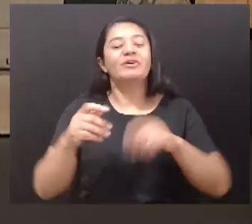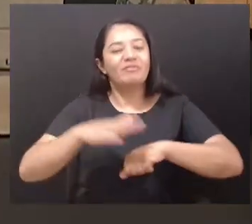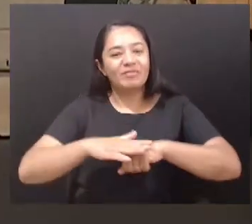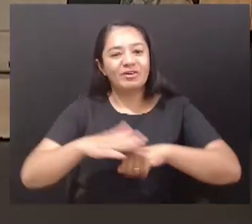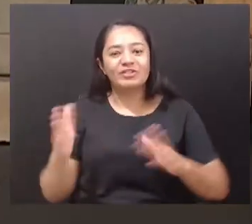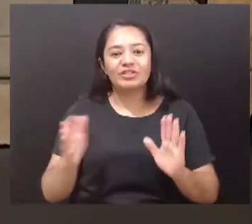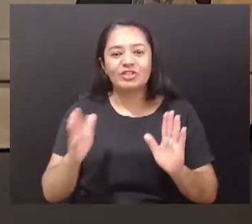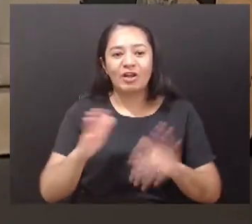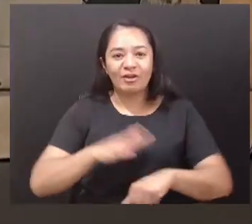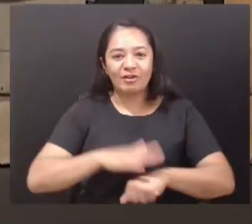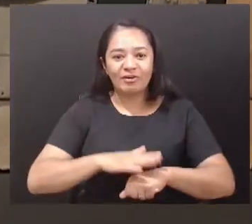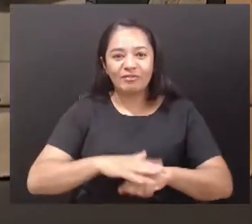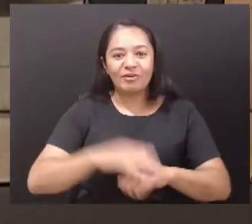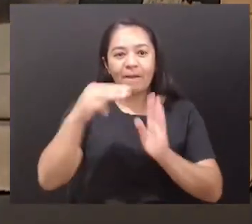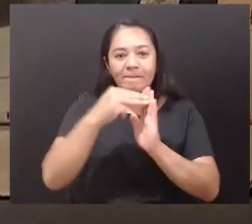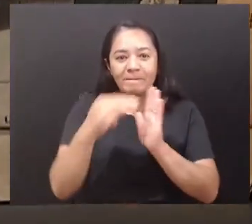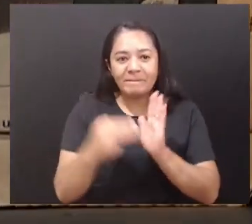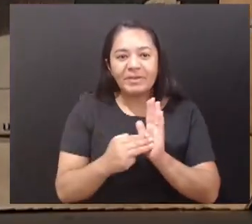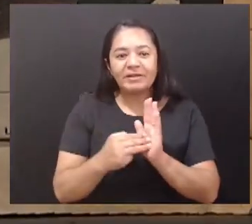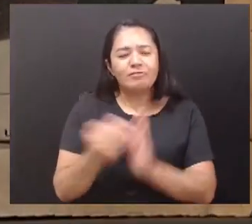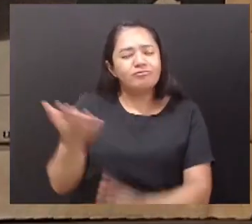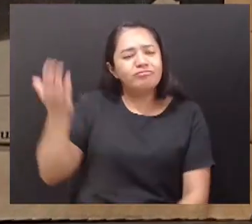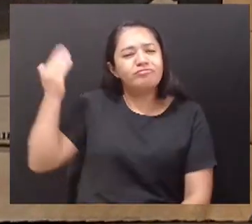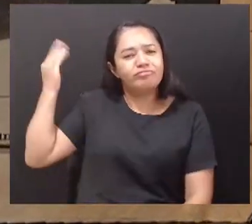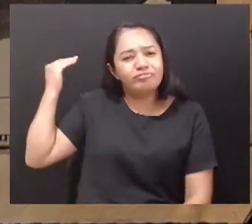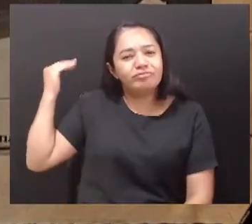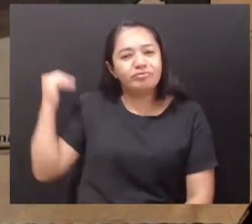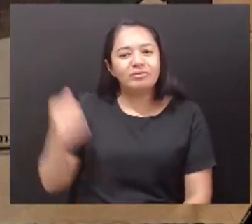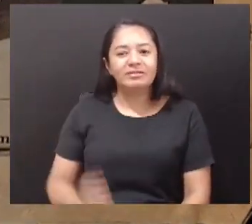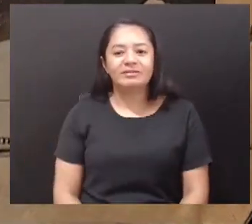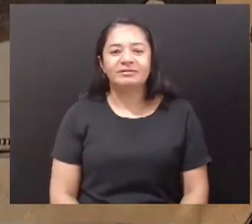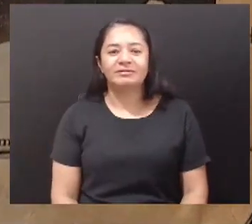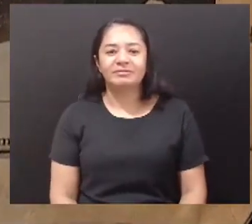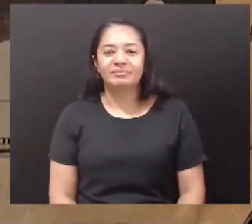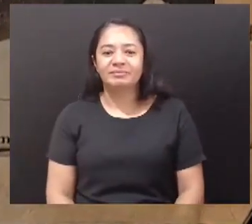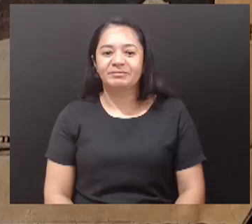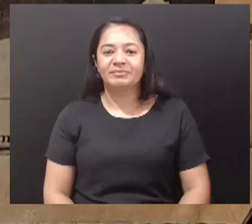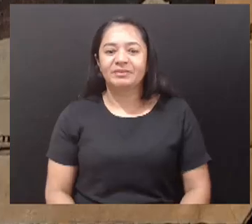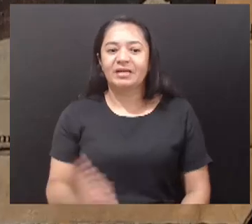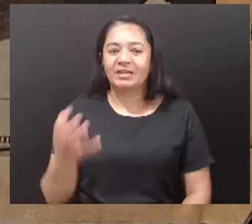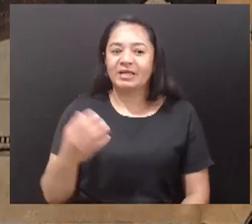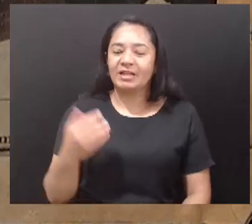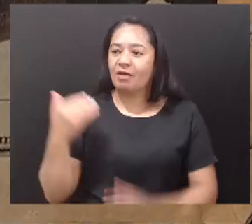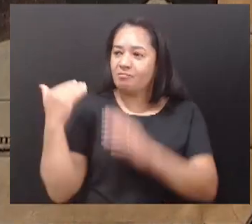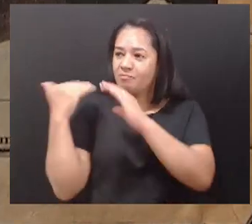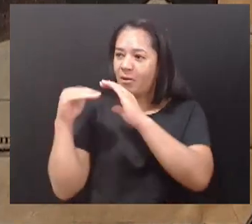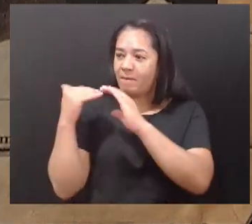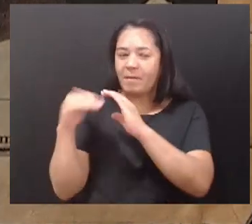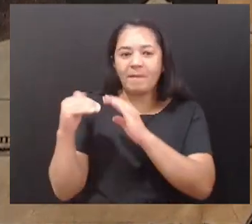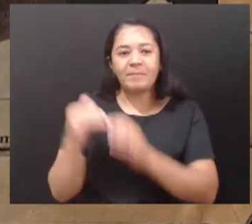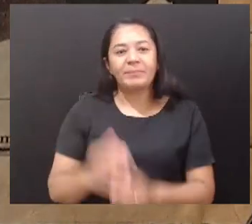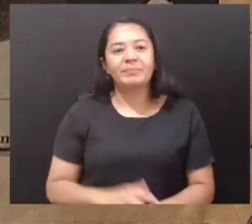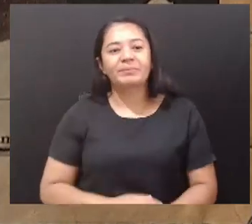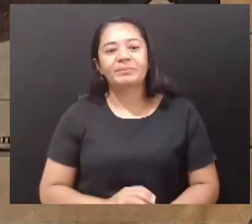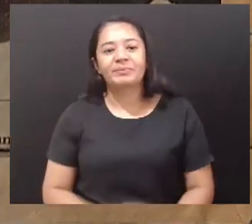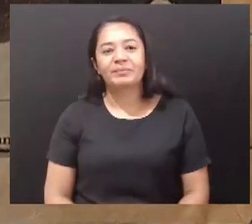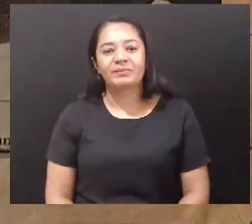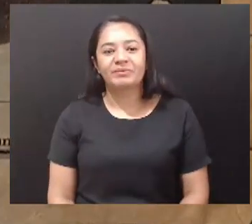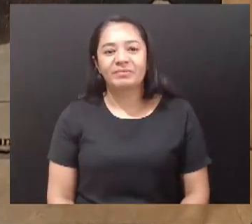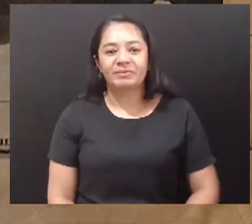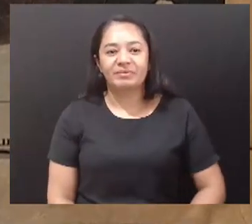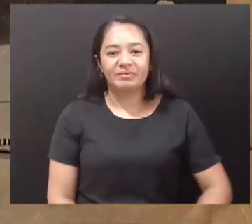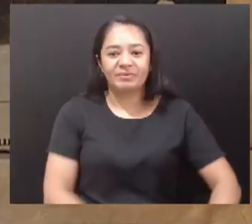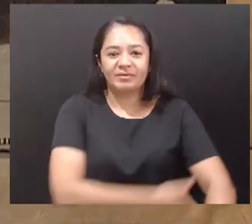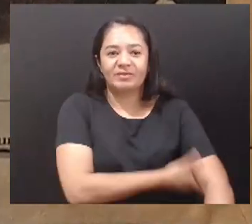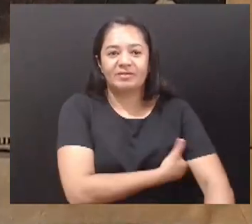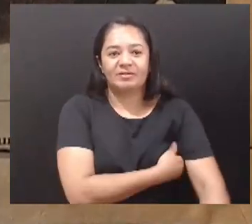método bem antigo, já, olha, com essa ideia. Quero ir lá, mandar o envelopinho com o que eu quero mostrar, com o